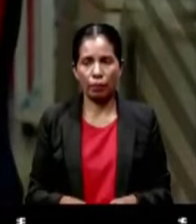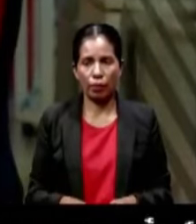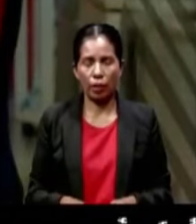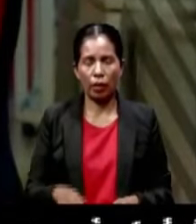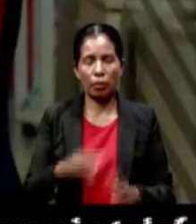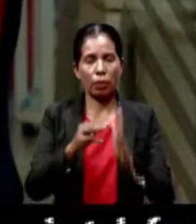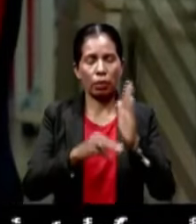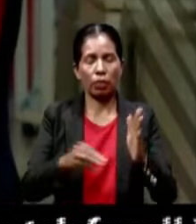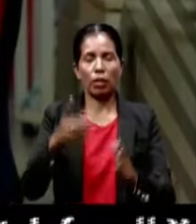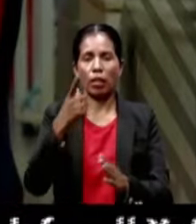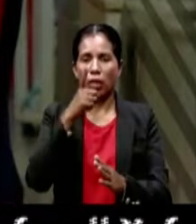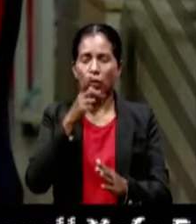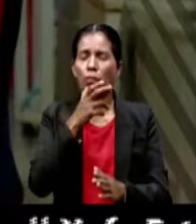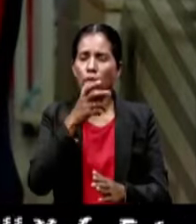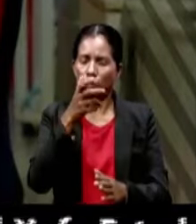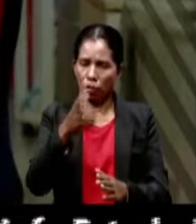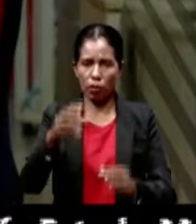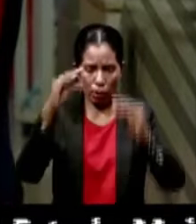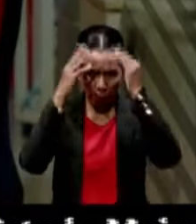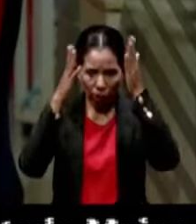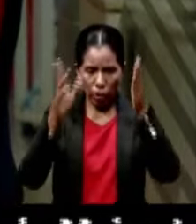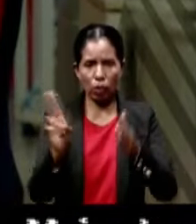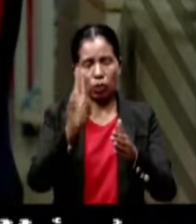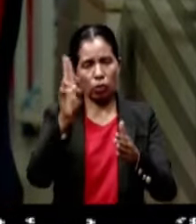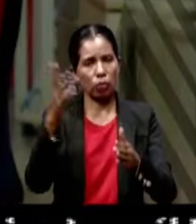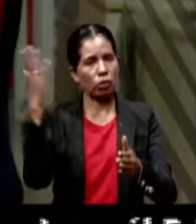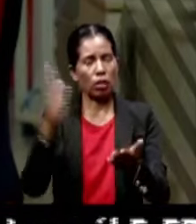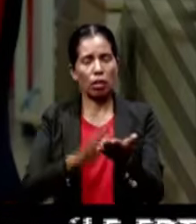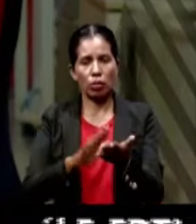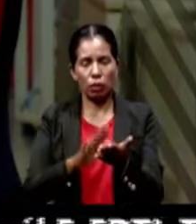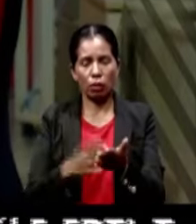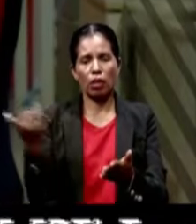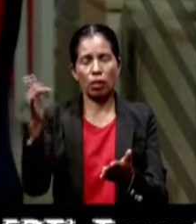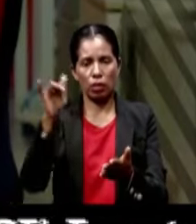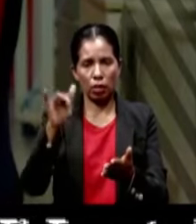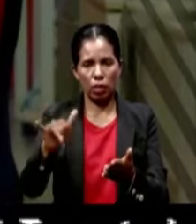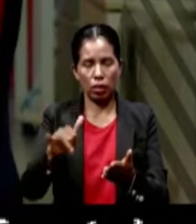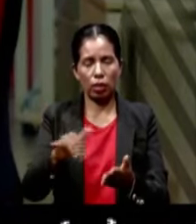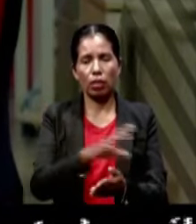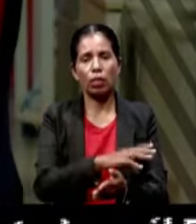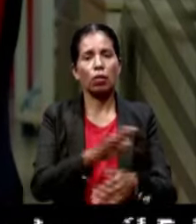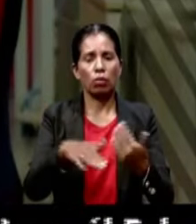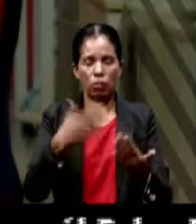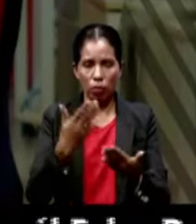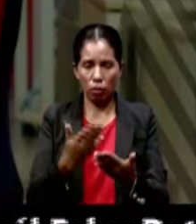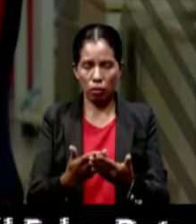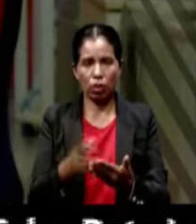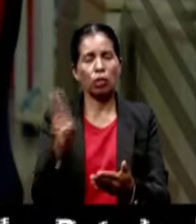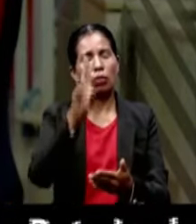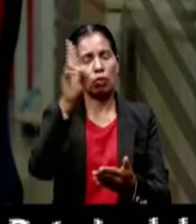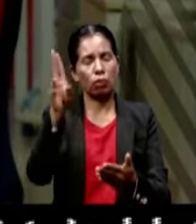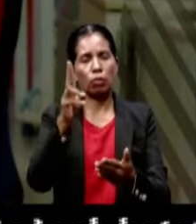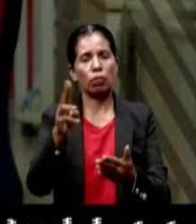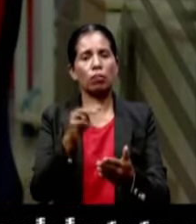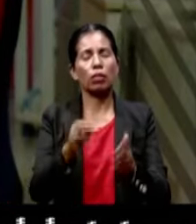Meteorologia ensino língua portuguesa, nebe manor ensino usa e ensino básico, primeiro ciclo, todo terceiro ciclo. Maioria se usa